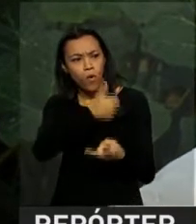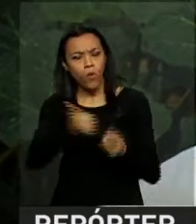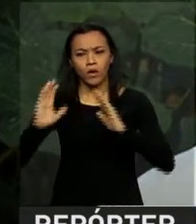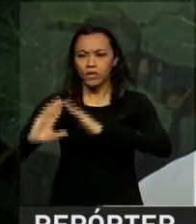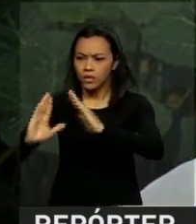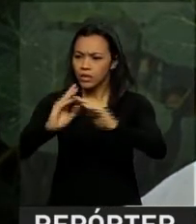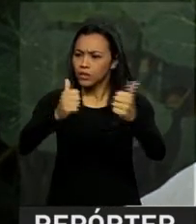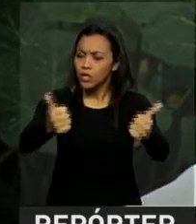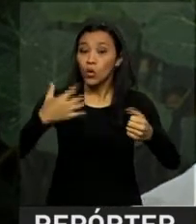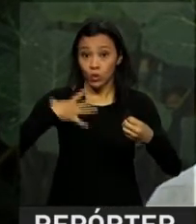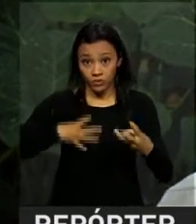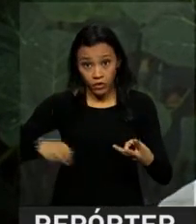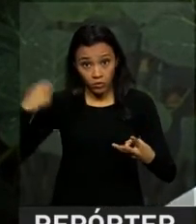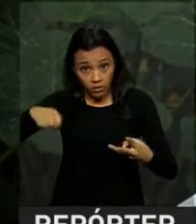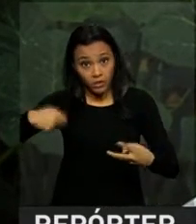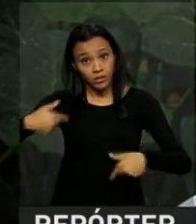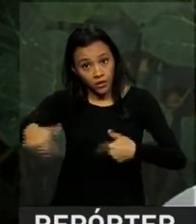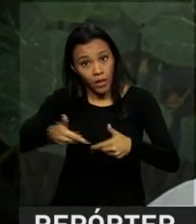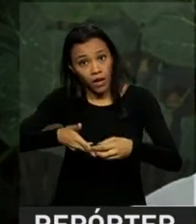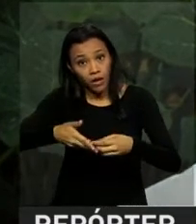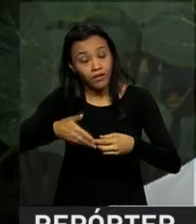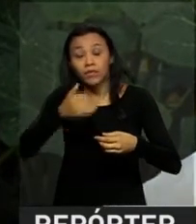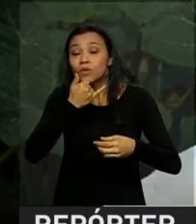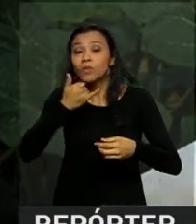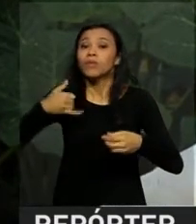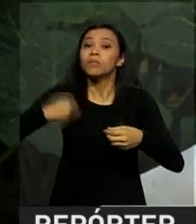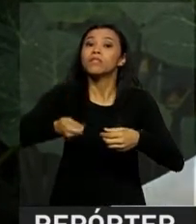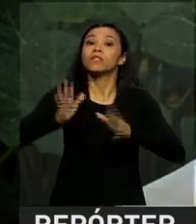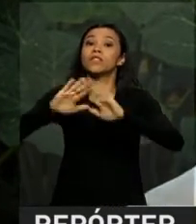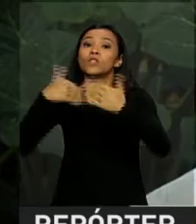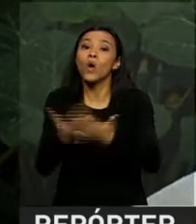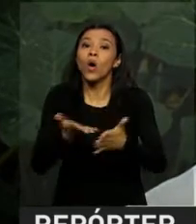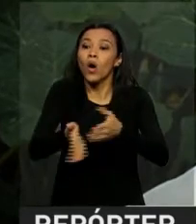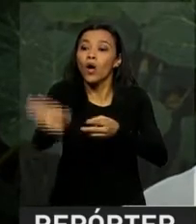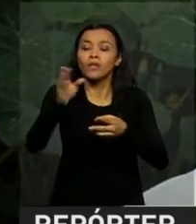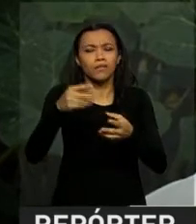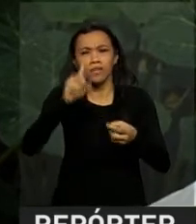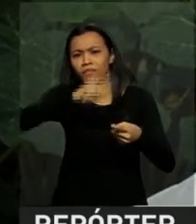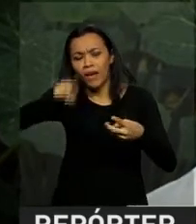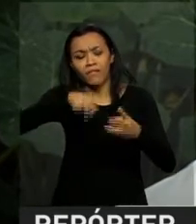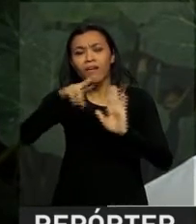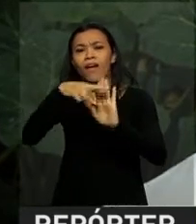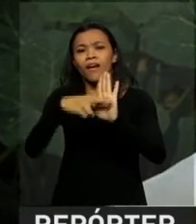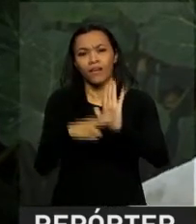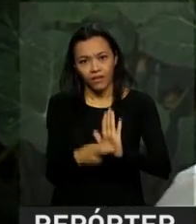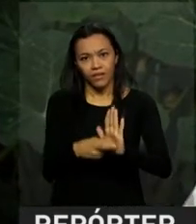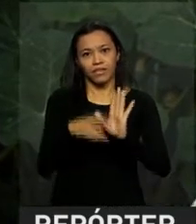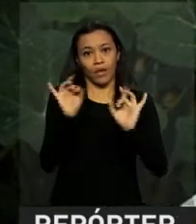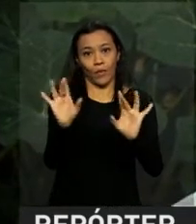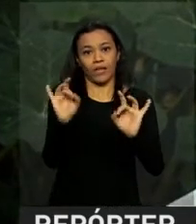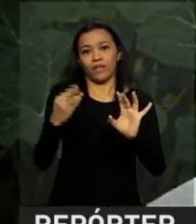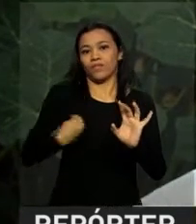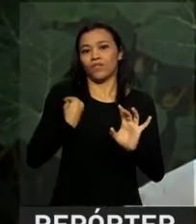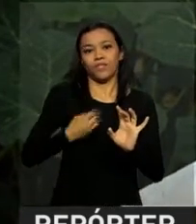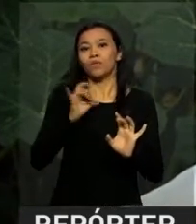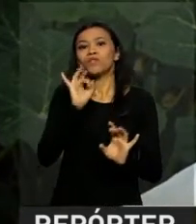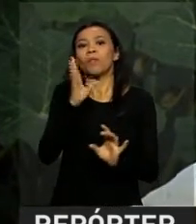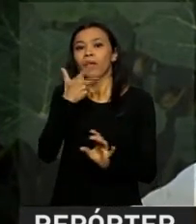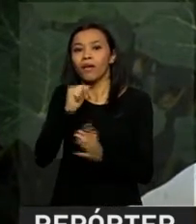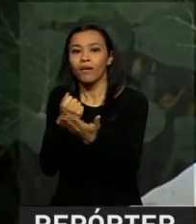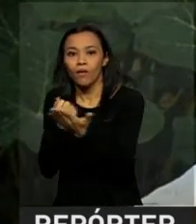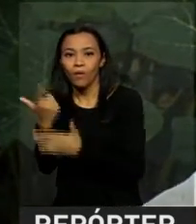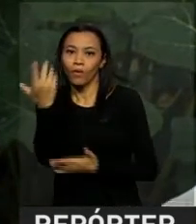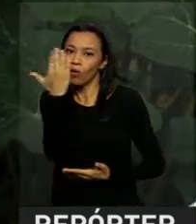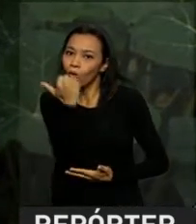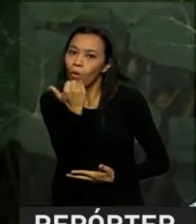dos trabalhadores têm que estar na escola. Você tem uma série de princípios que estão baseados de que a qualidade de vida não é só para quem consome, é para